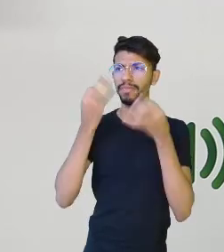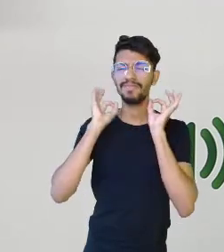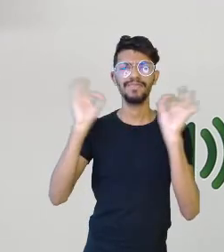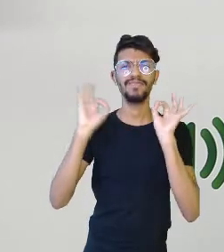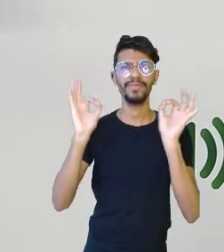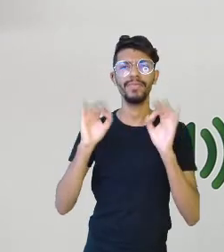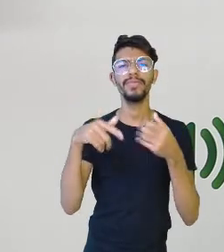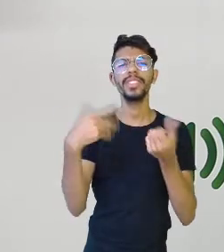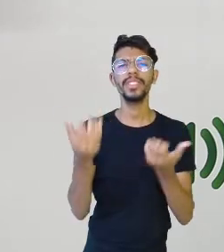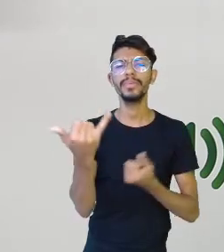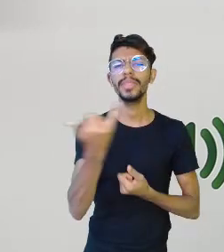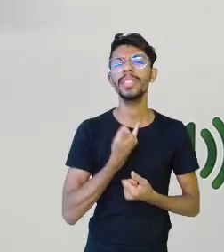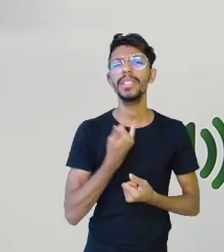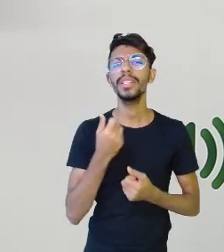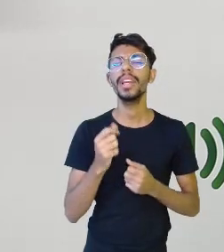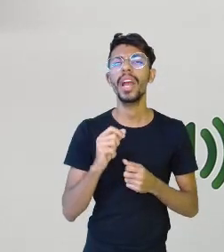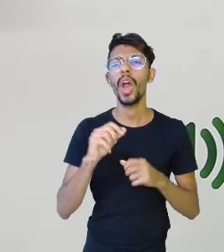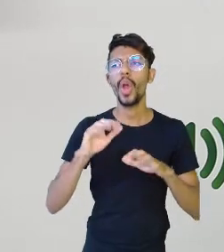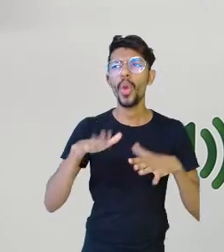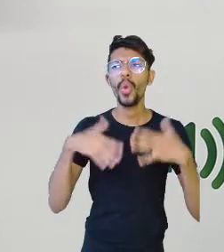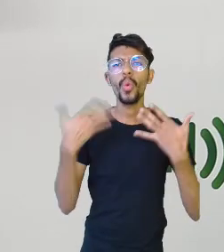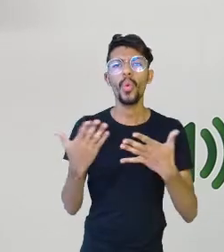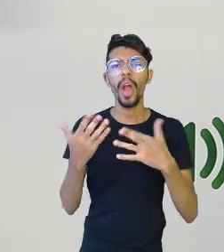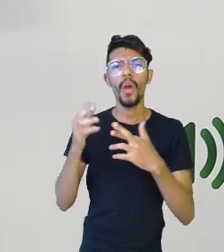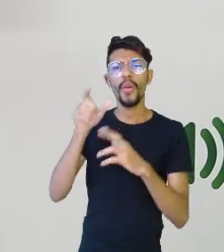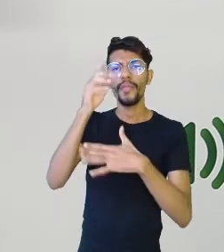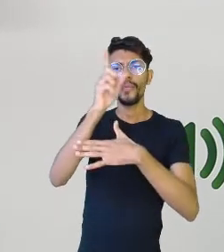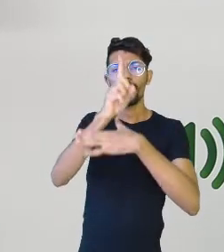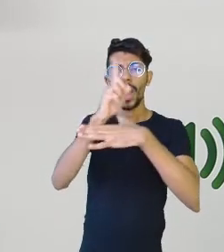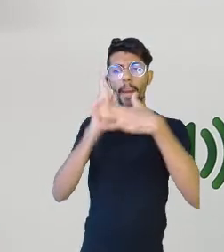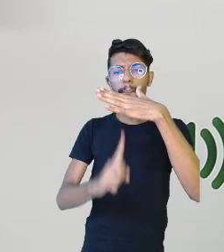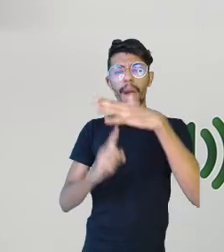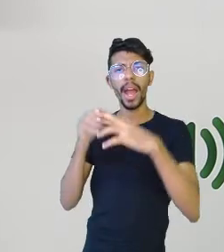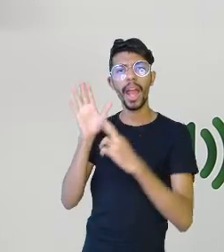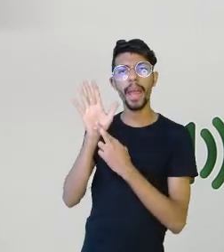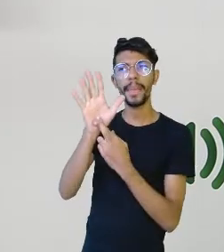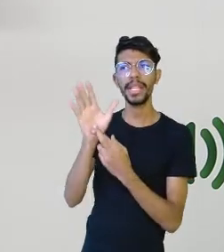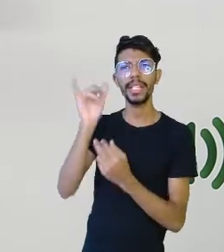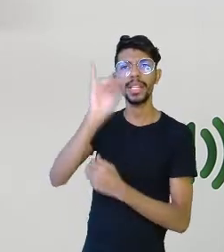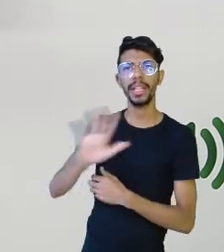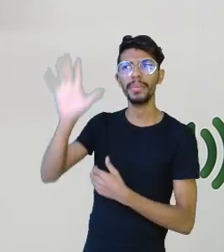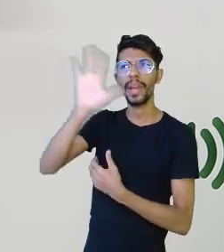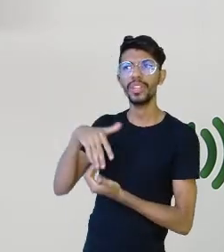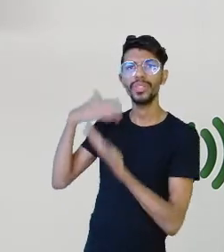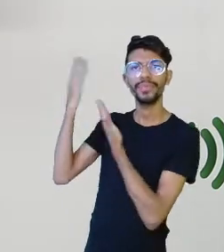me diz, que fração representa essa imagem?